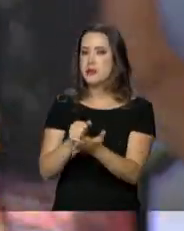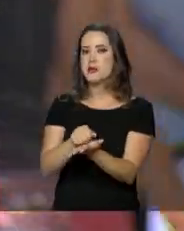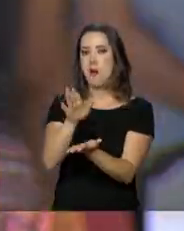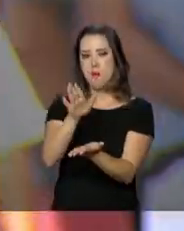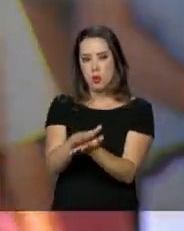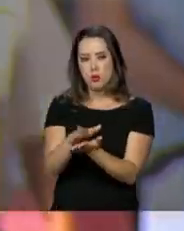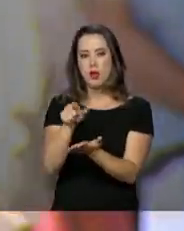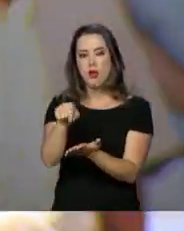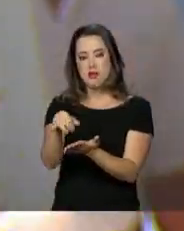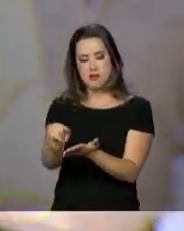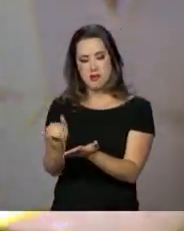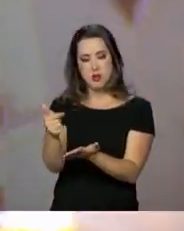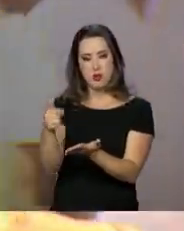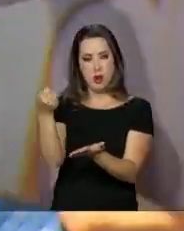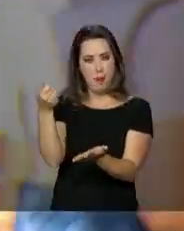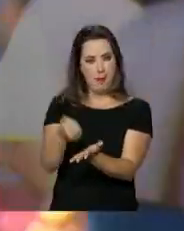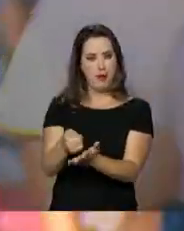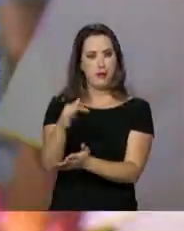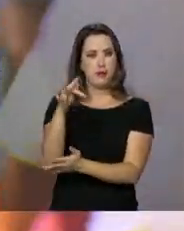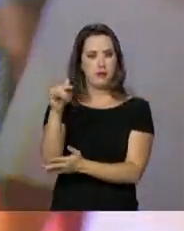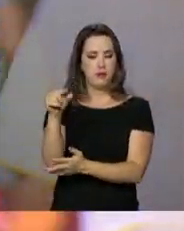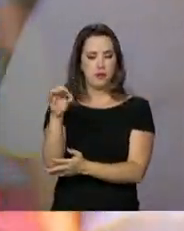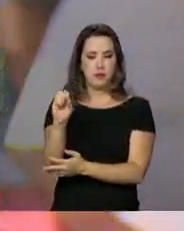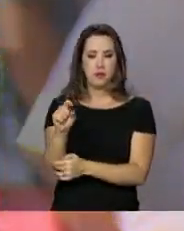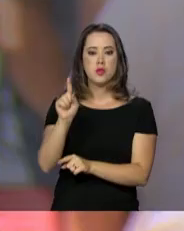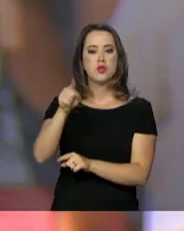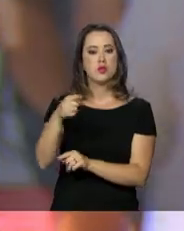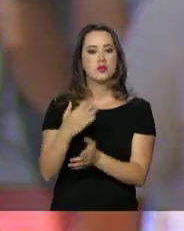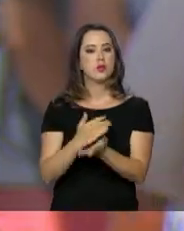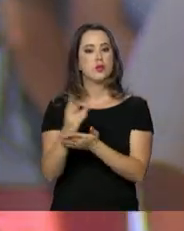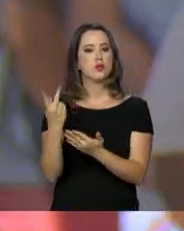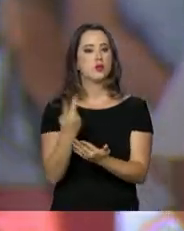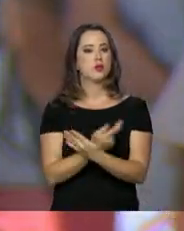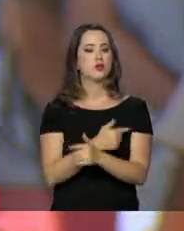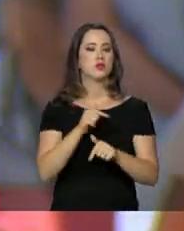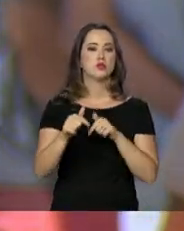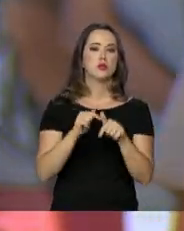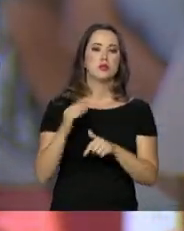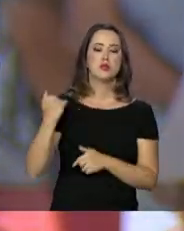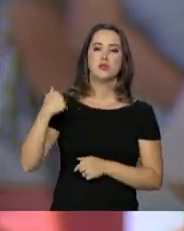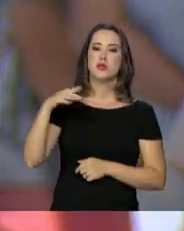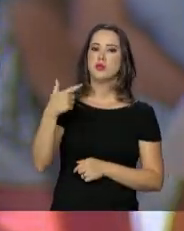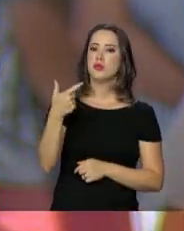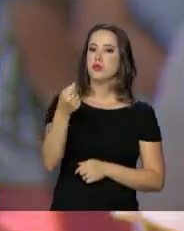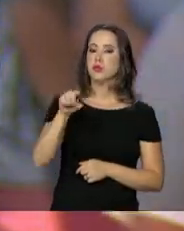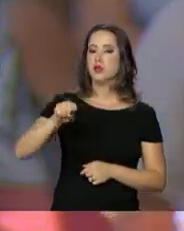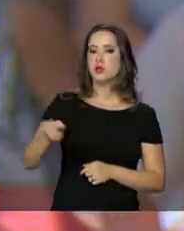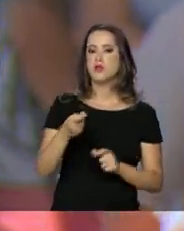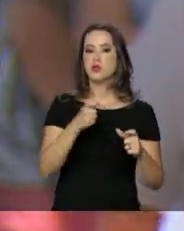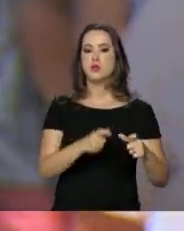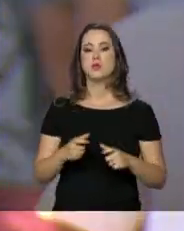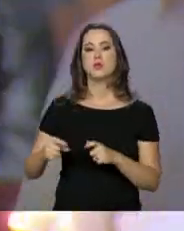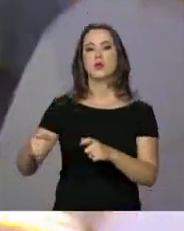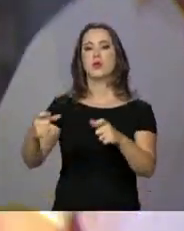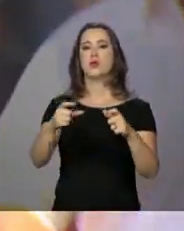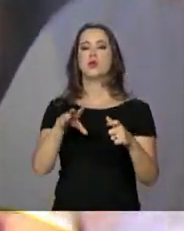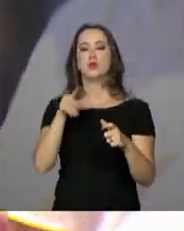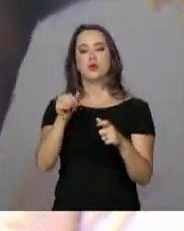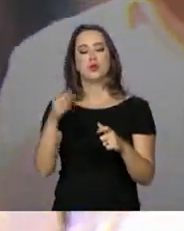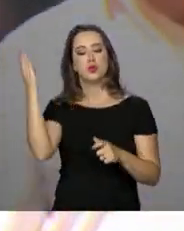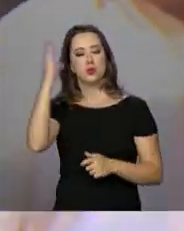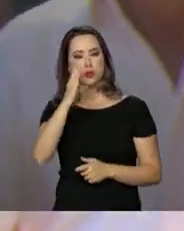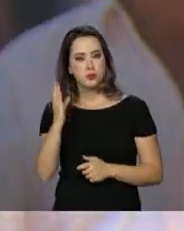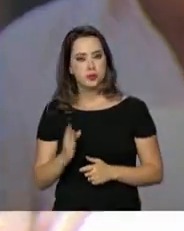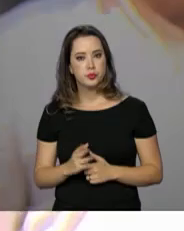só no primeiro semestre deste ano foram realizadas ações em mais de 20 mil estabelecimentos de todos os